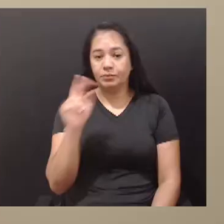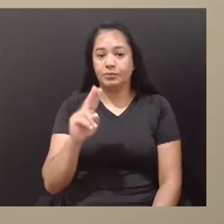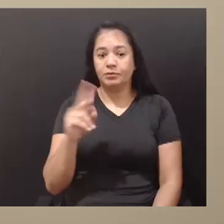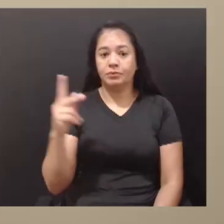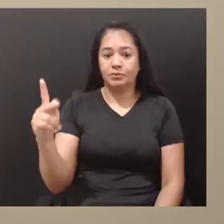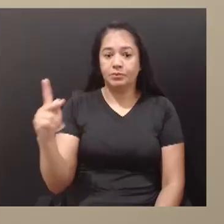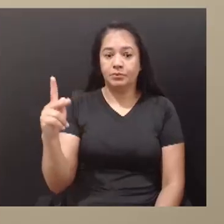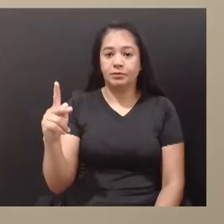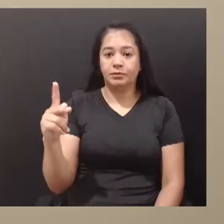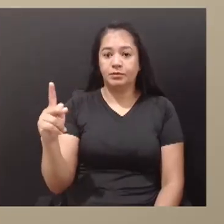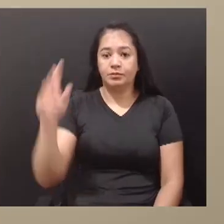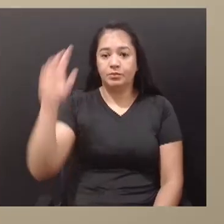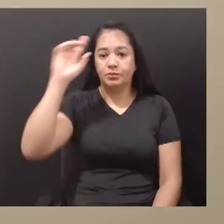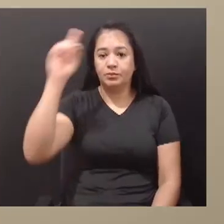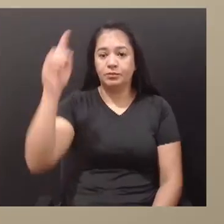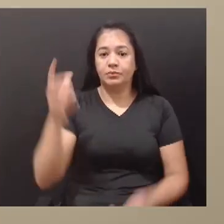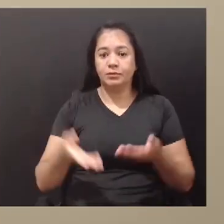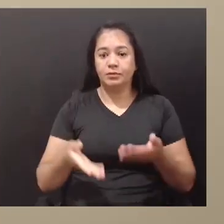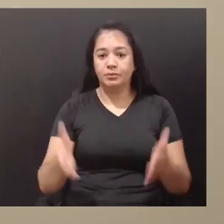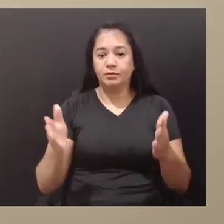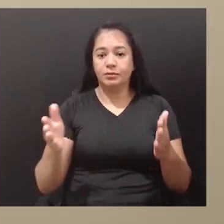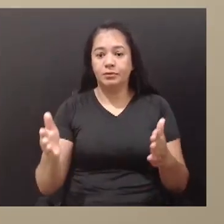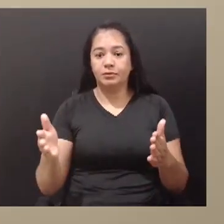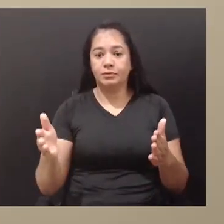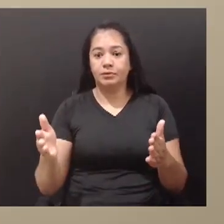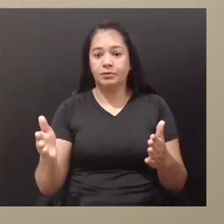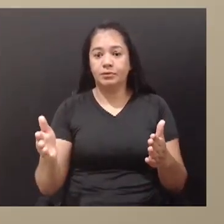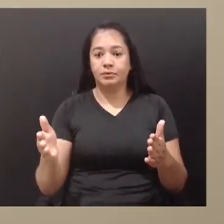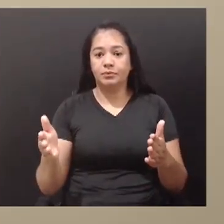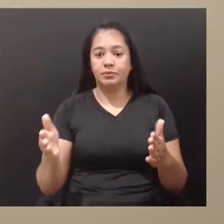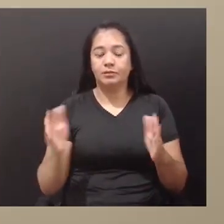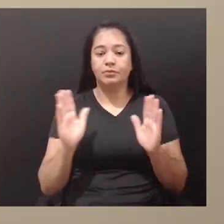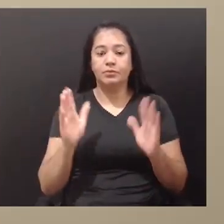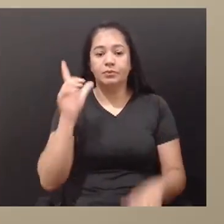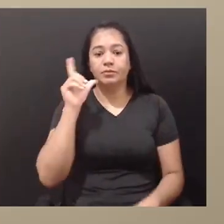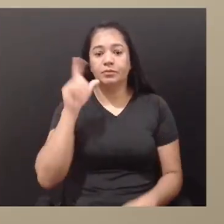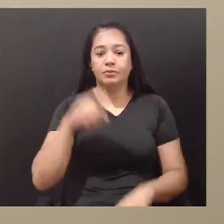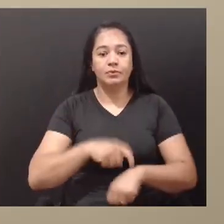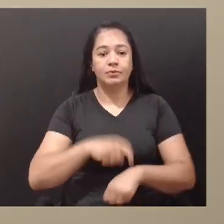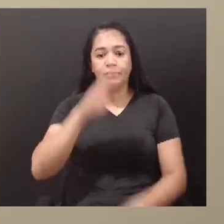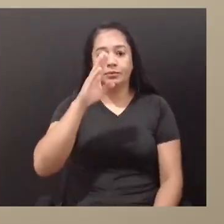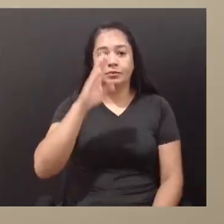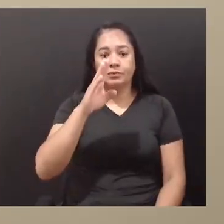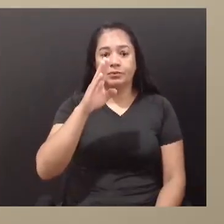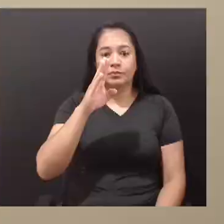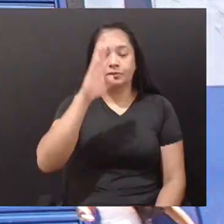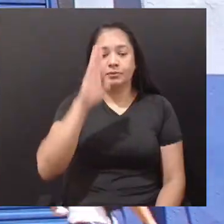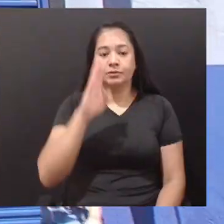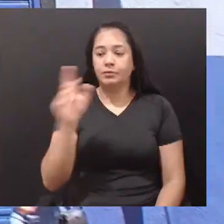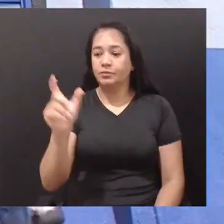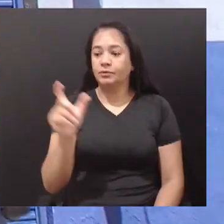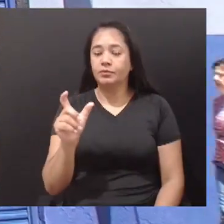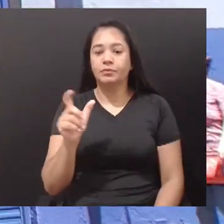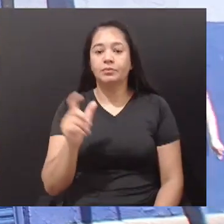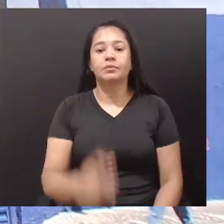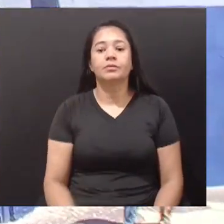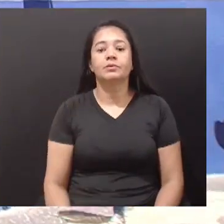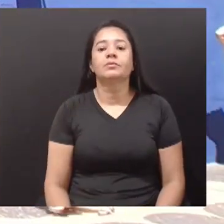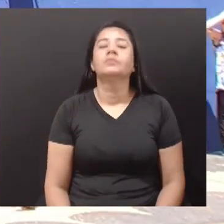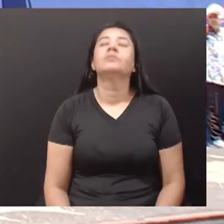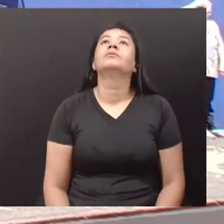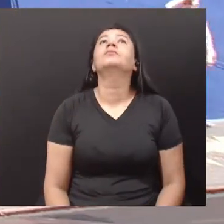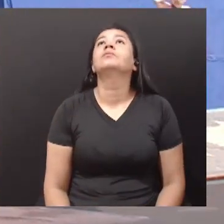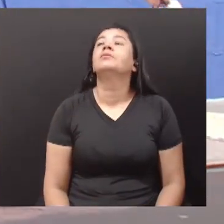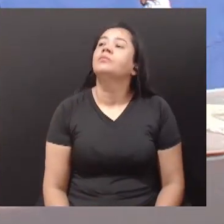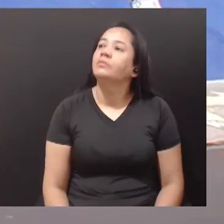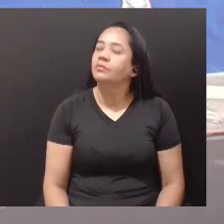a data de nascimento. Com isso, a pessoa consegue, na hora, tirar o seu bilhete único. A emissão do cartão